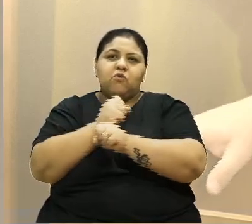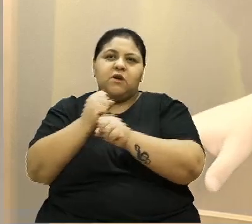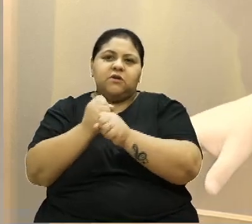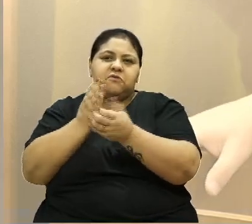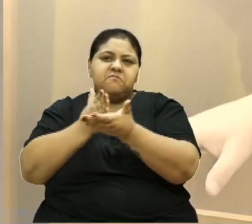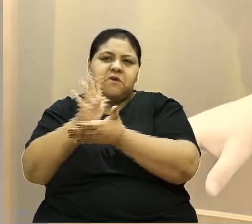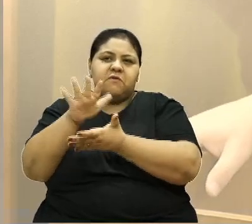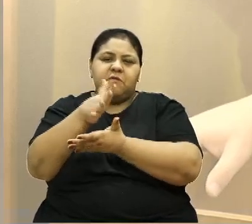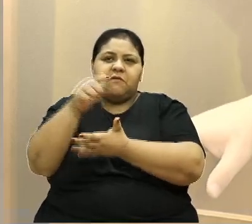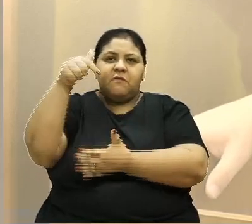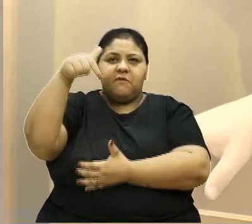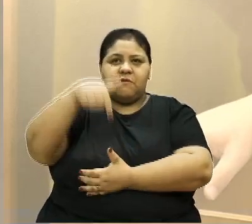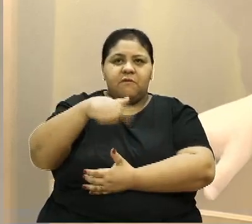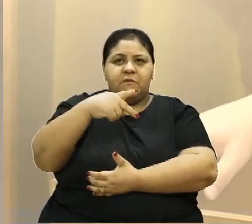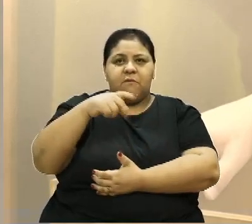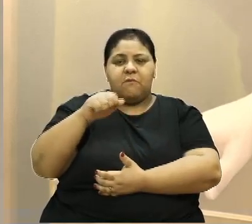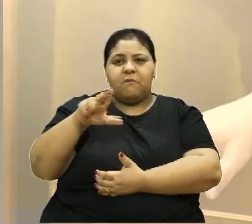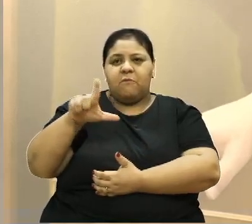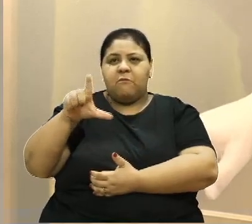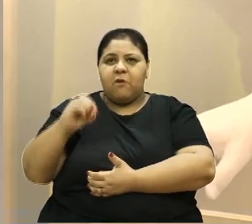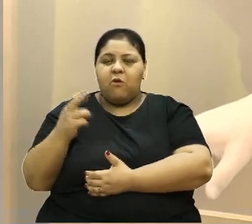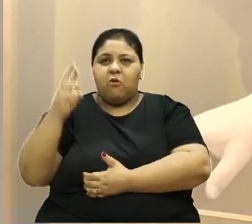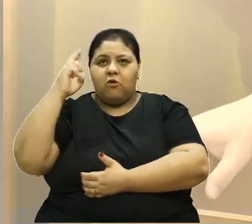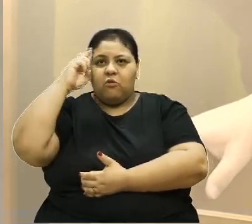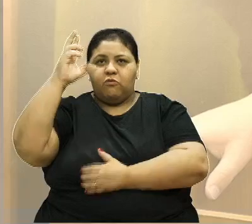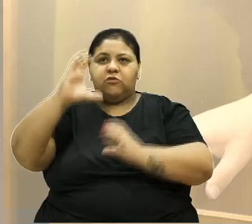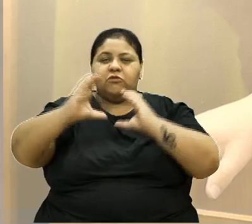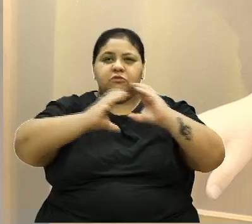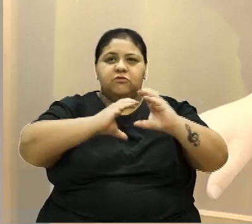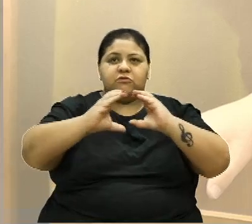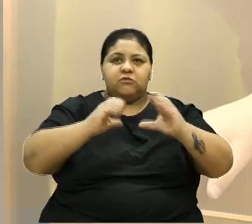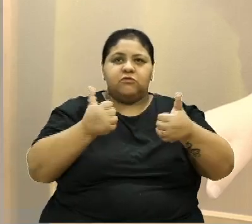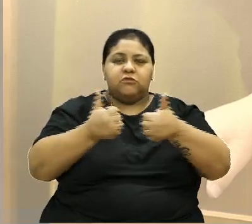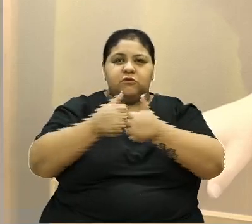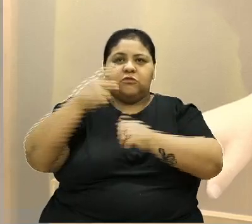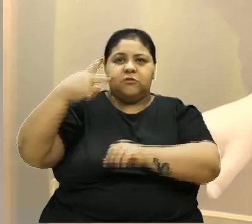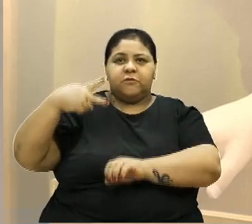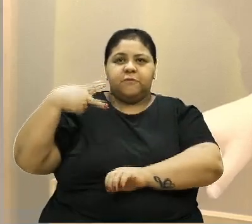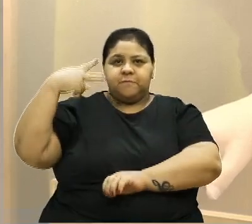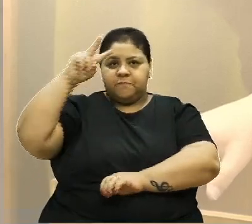o Paulo Cancian como chefe de comunicação, e que, através do vereador Velocino